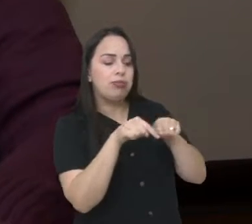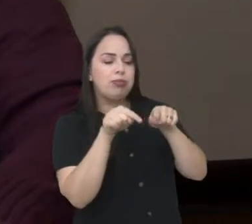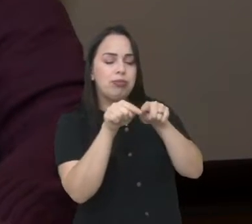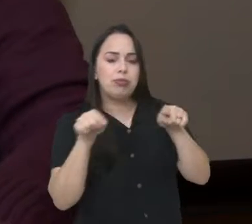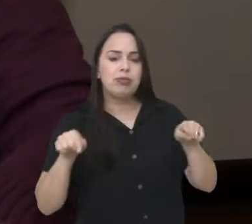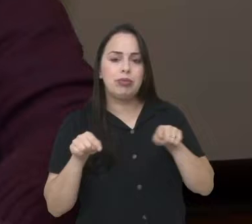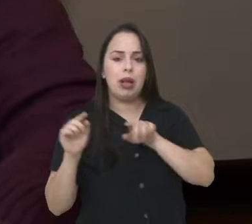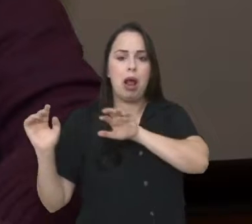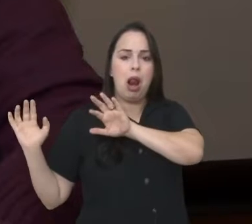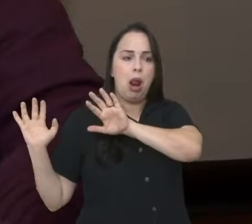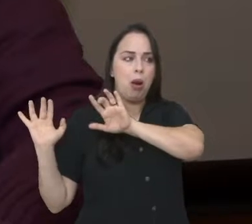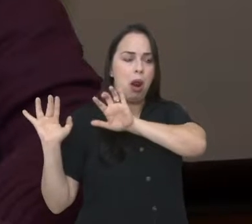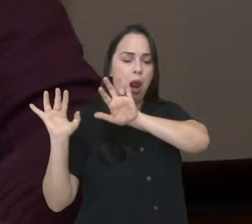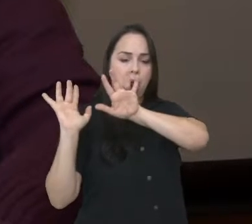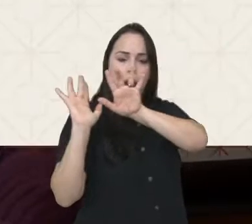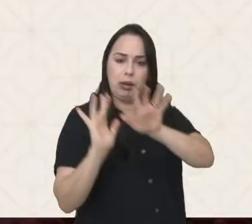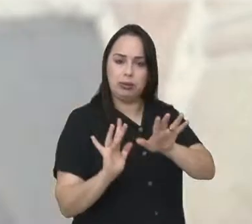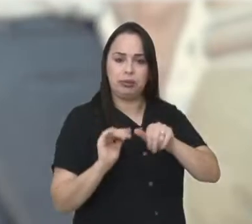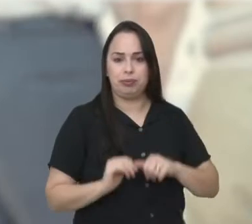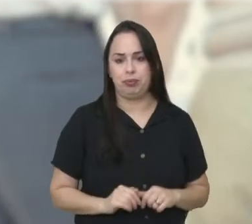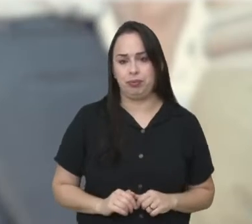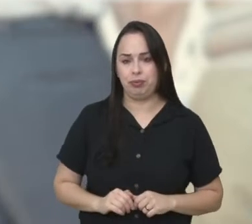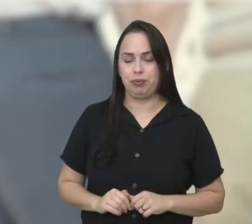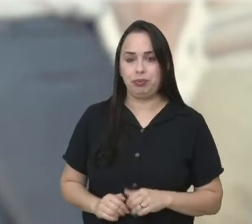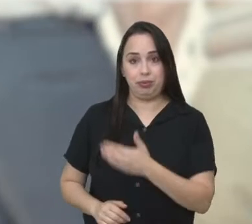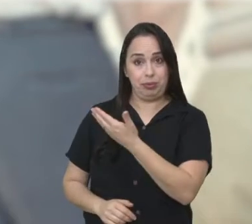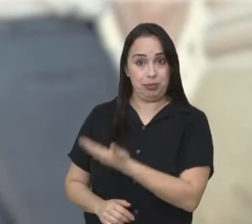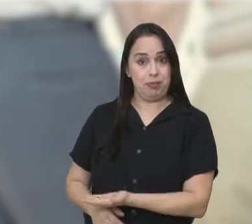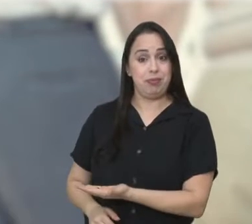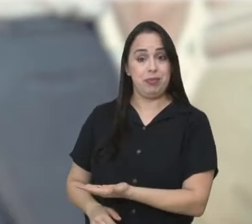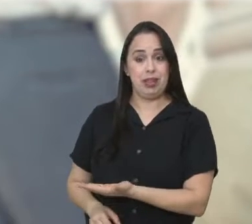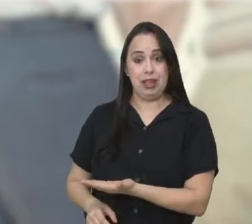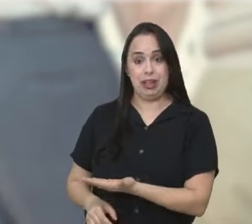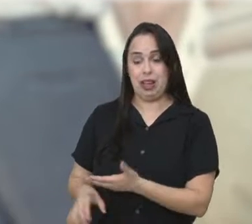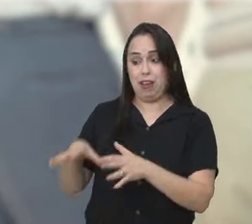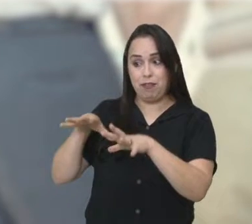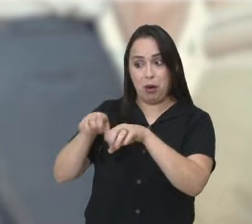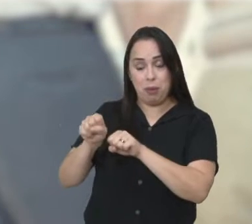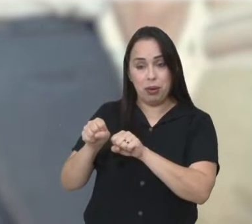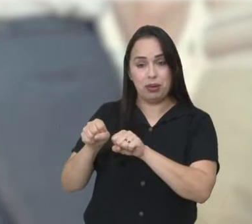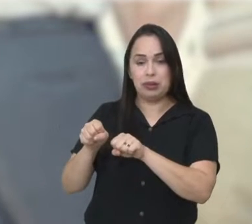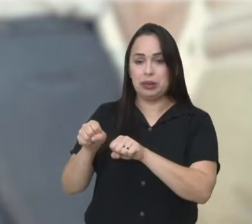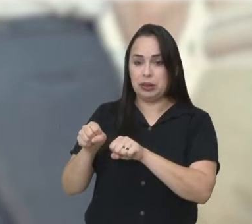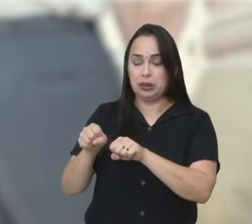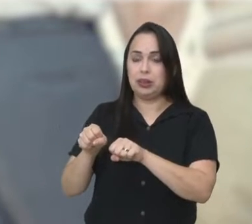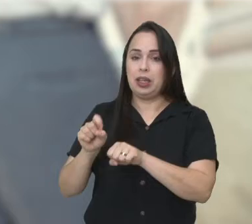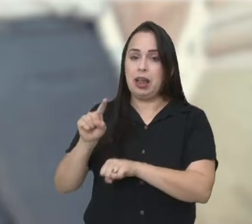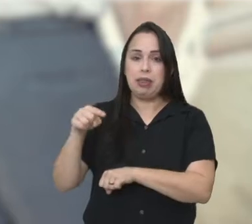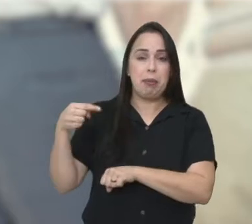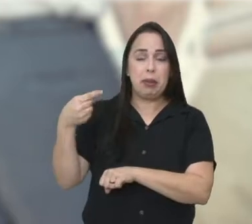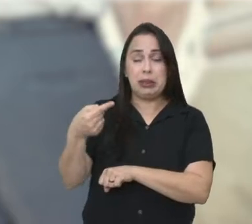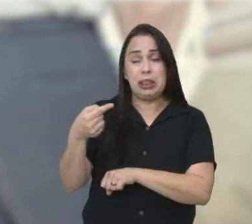tudo lá para Ângelo de Afonso. Dona Emília concluiu uma parte dos estudos, pois era